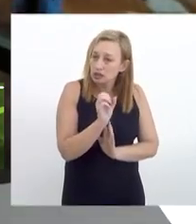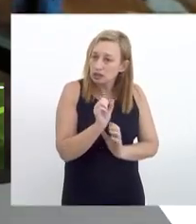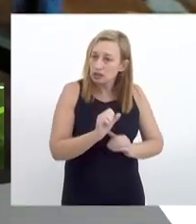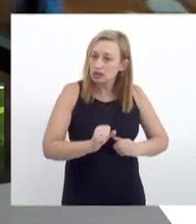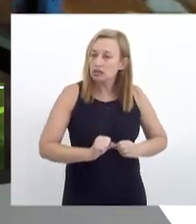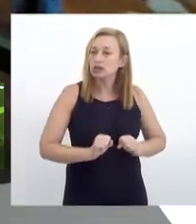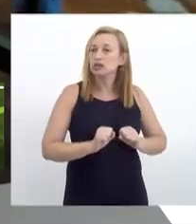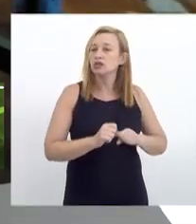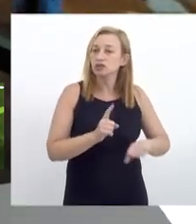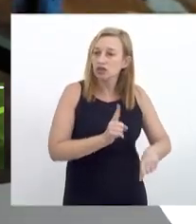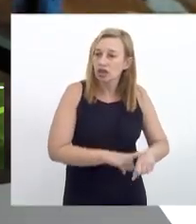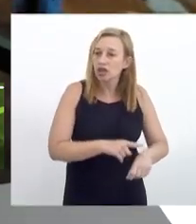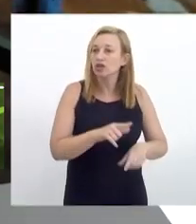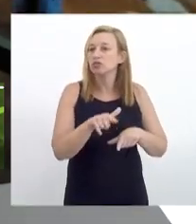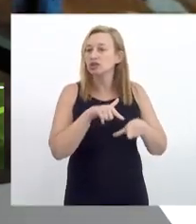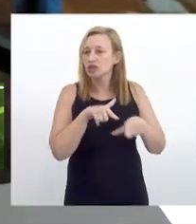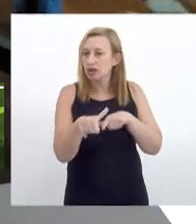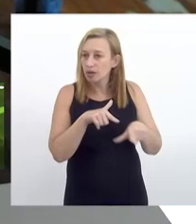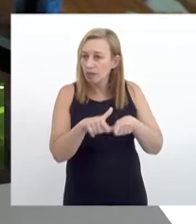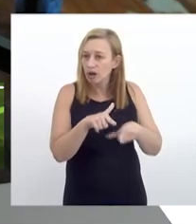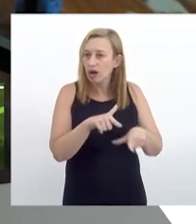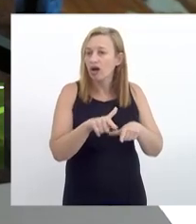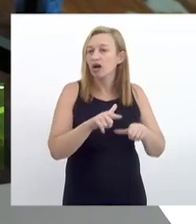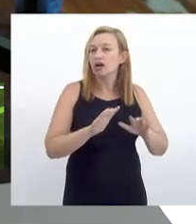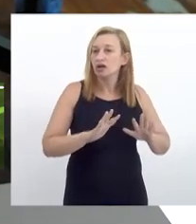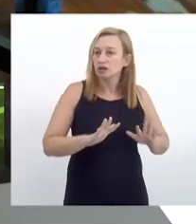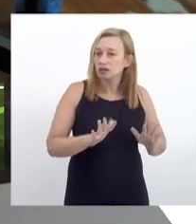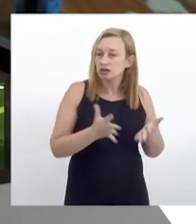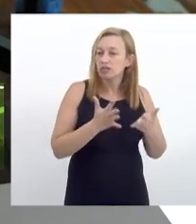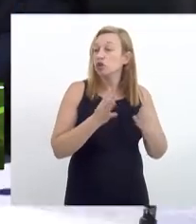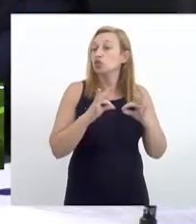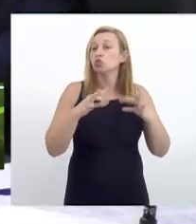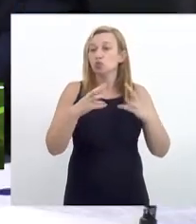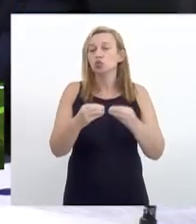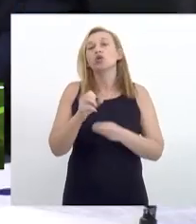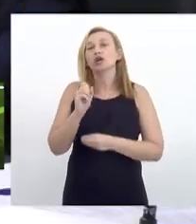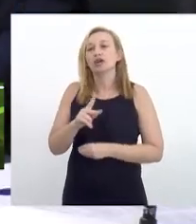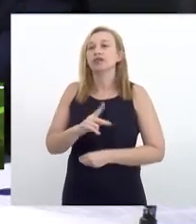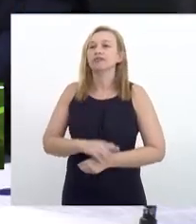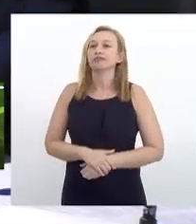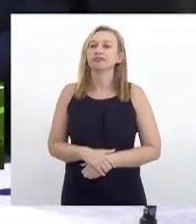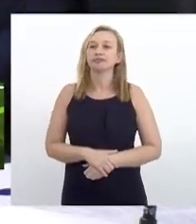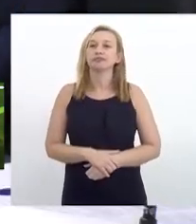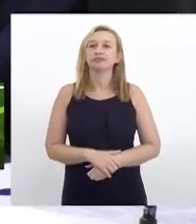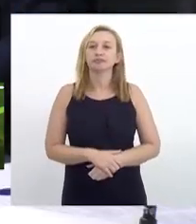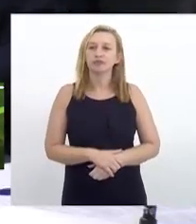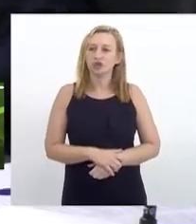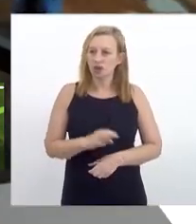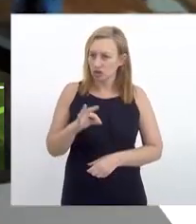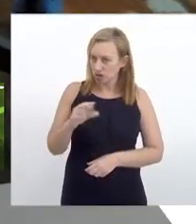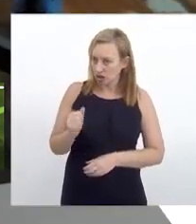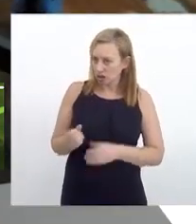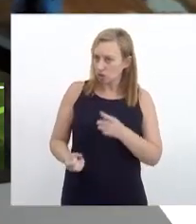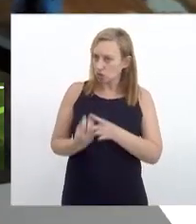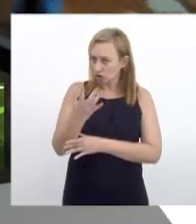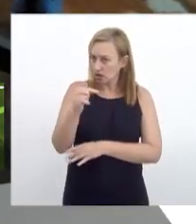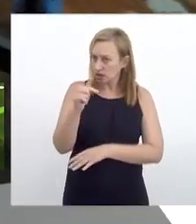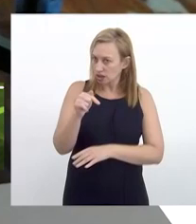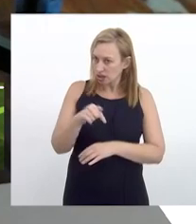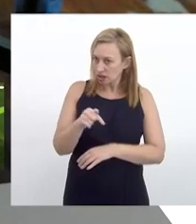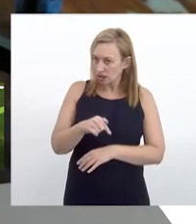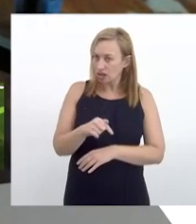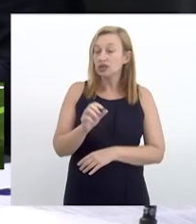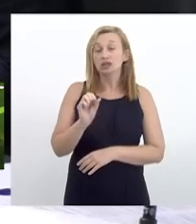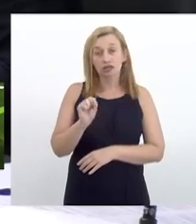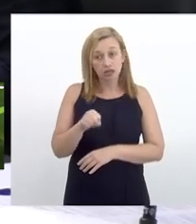serviço Critério de progressão Funcional Vai ter um texto Tá Isso está sendo construído aqui Vamos construir